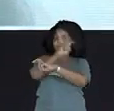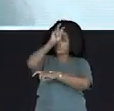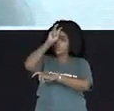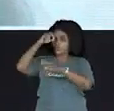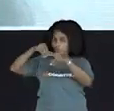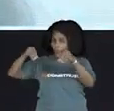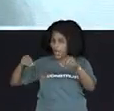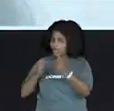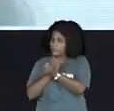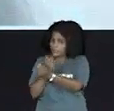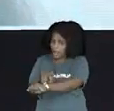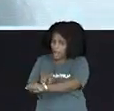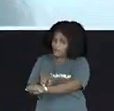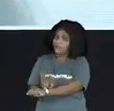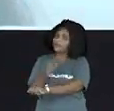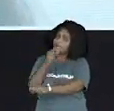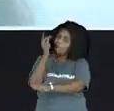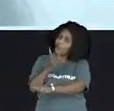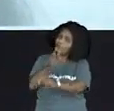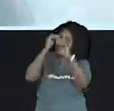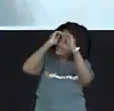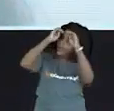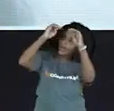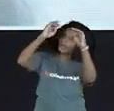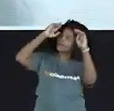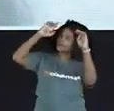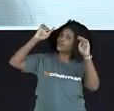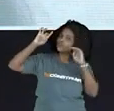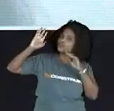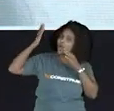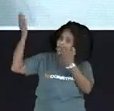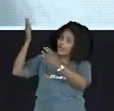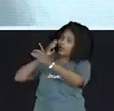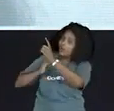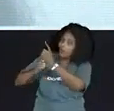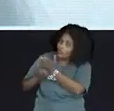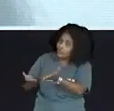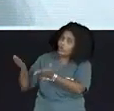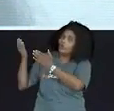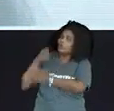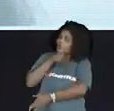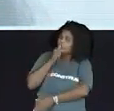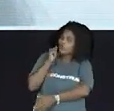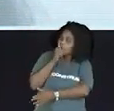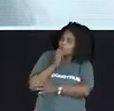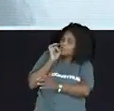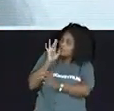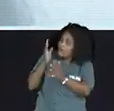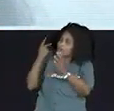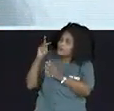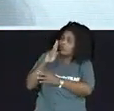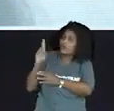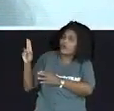da escravidão temam o Senhor seu Deus e só ele presta inculto e júri somente pelo